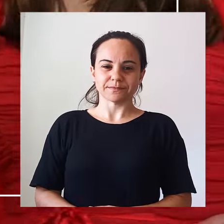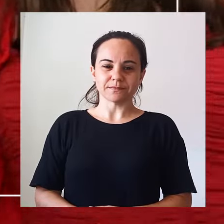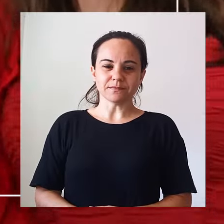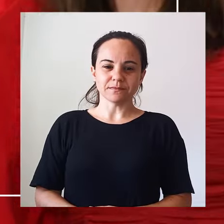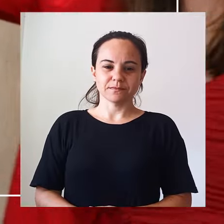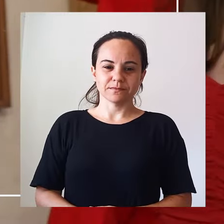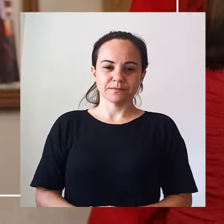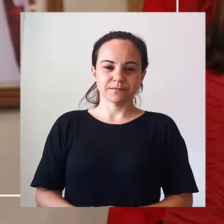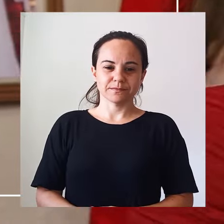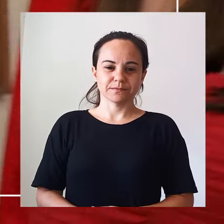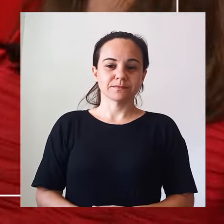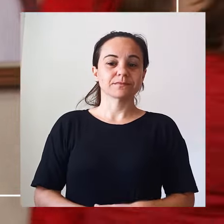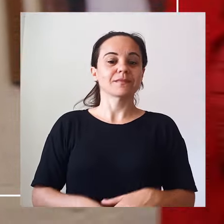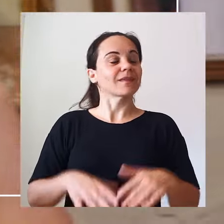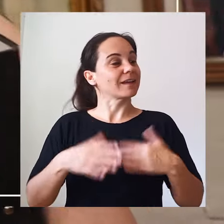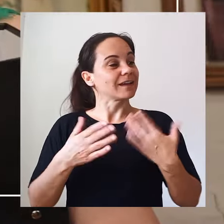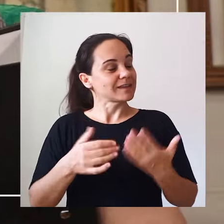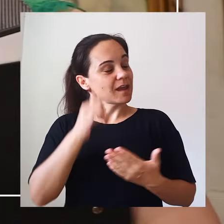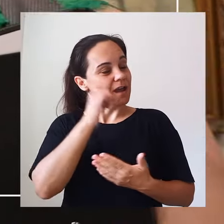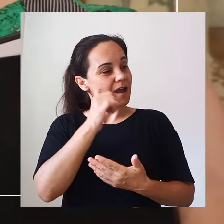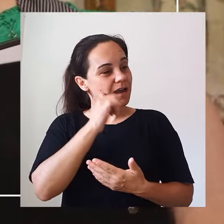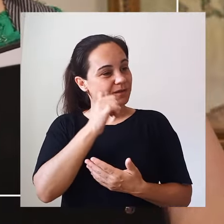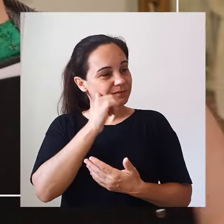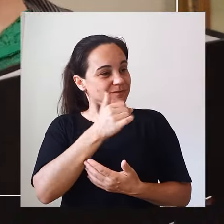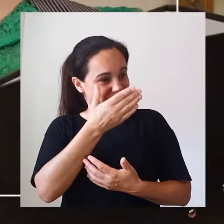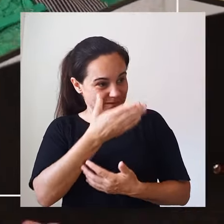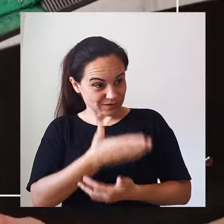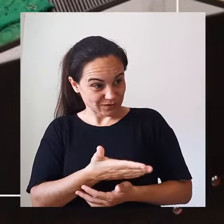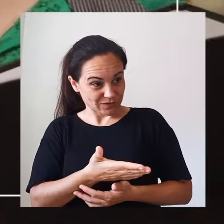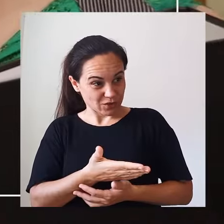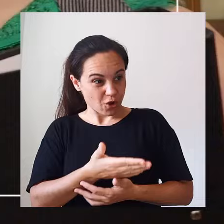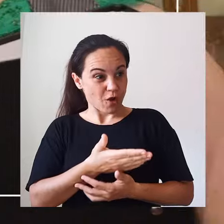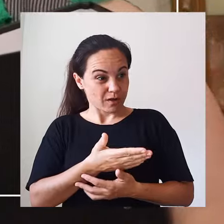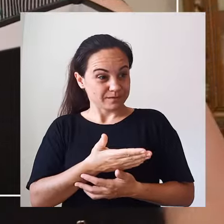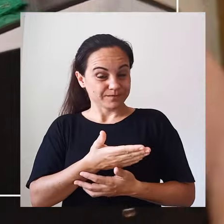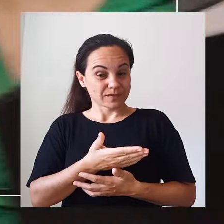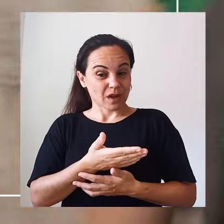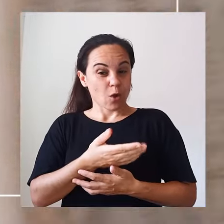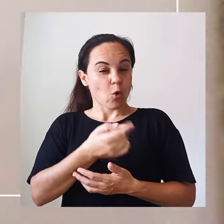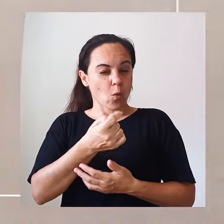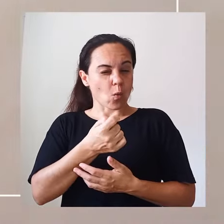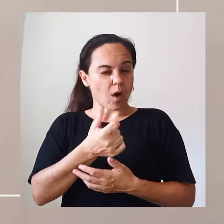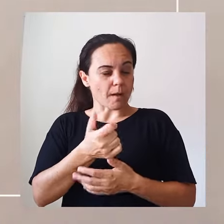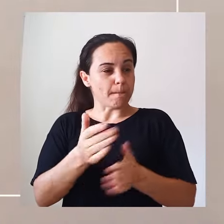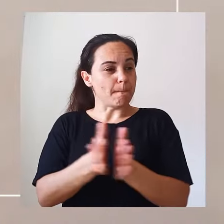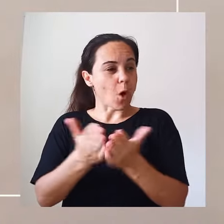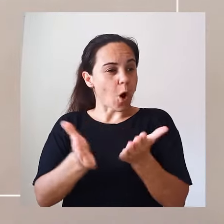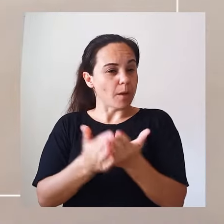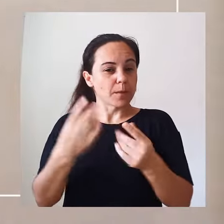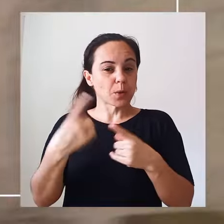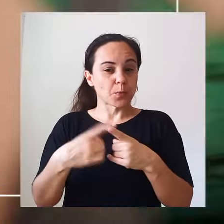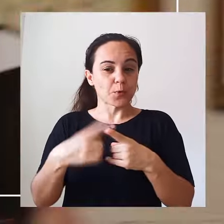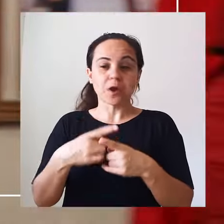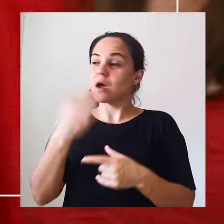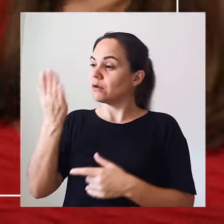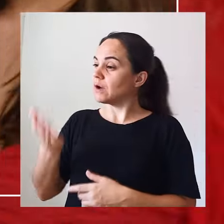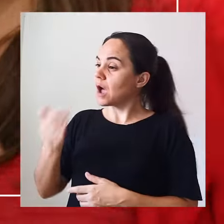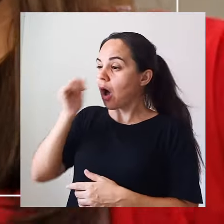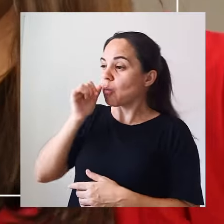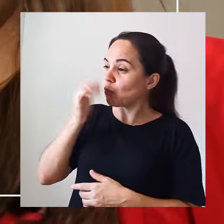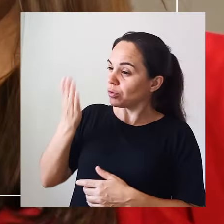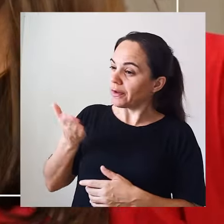Dona Celestina! A senhora está indo à falência por causa desta mulher.